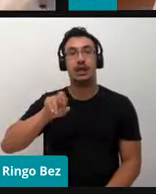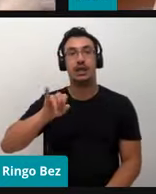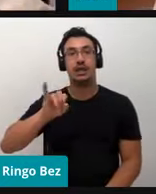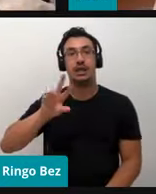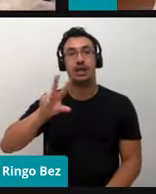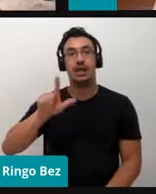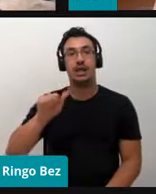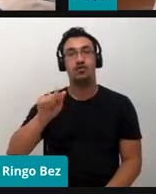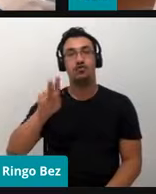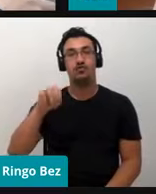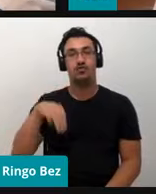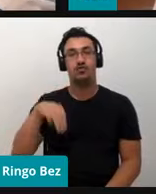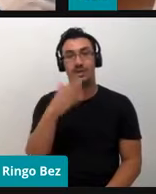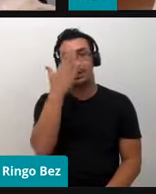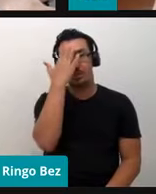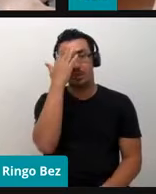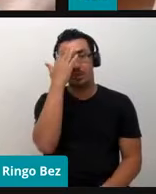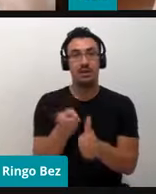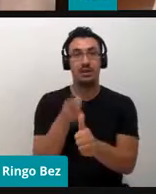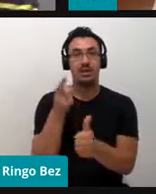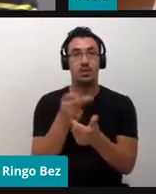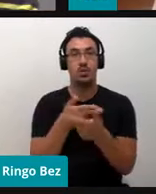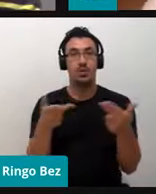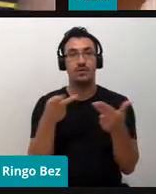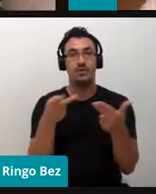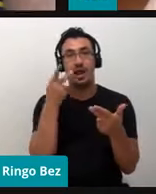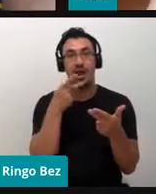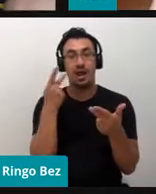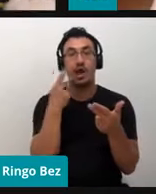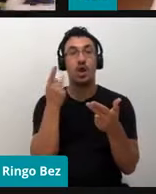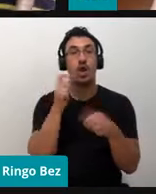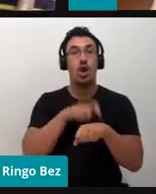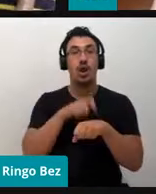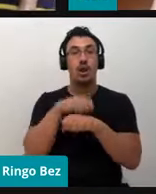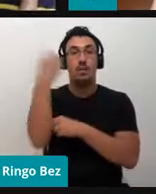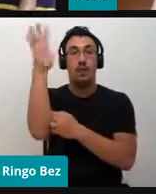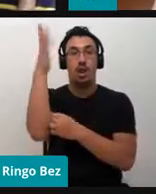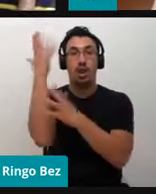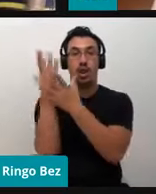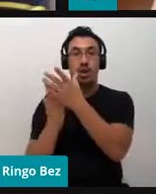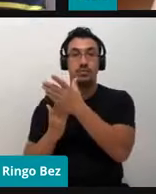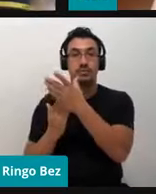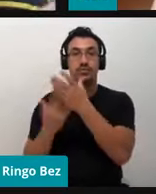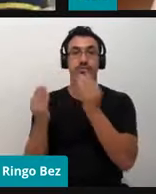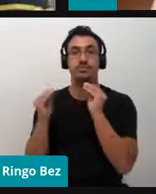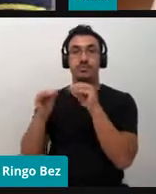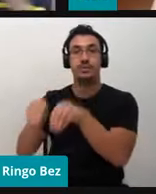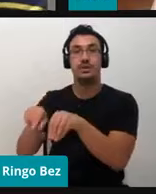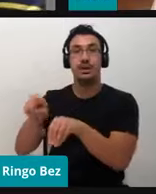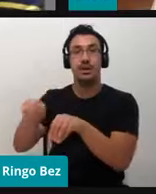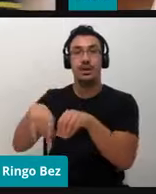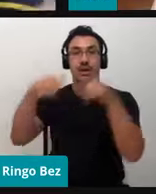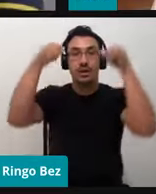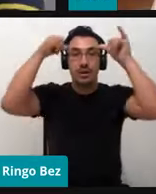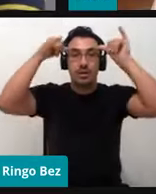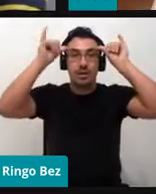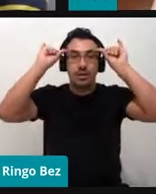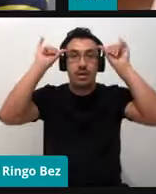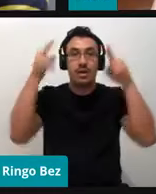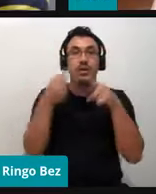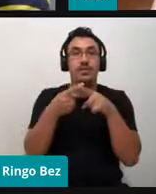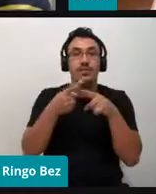coisa que se faz quando você bota a floresta abaixo é pôr gado. Esse gado é para quê? Esse gado é para